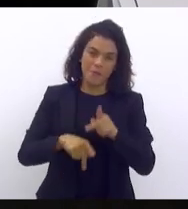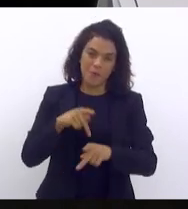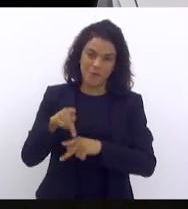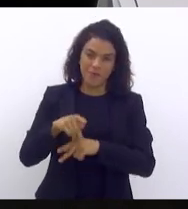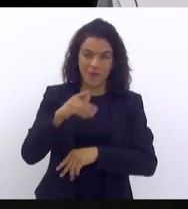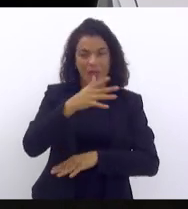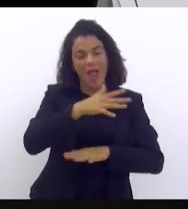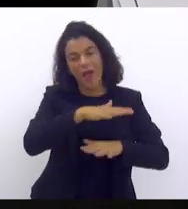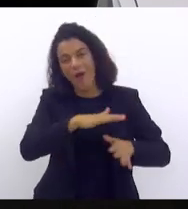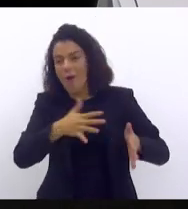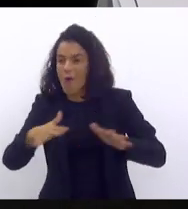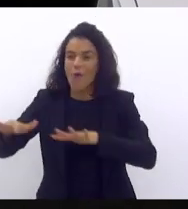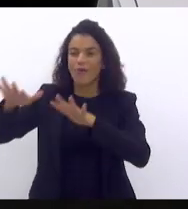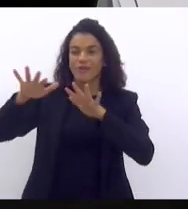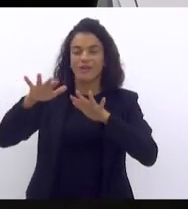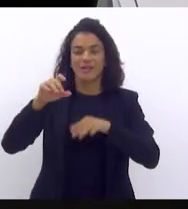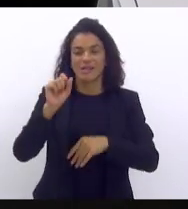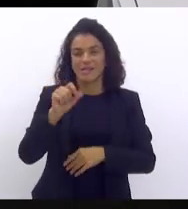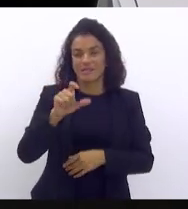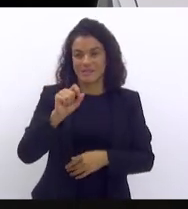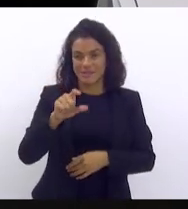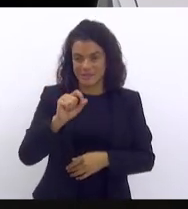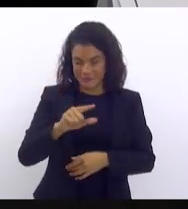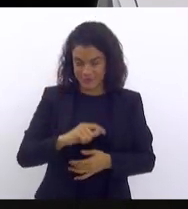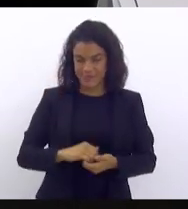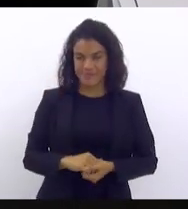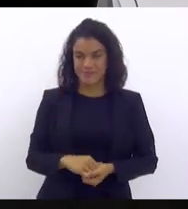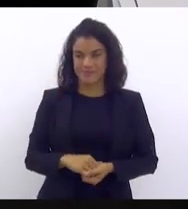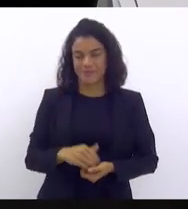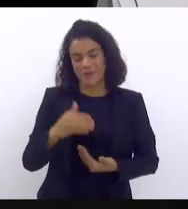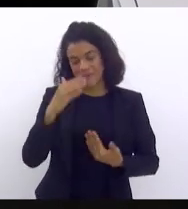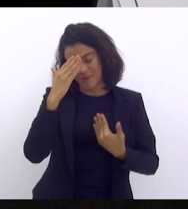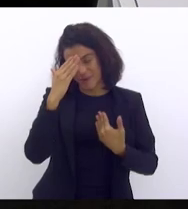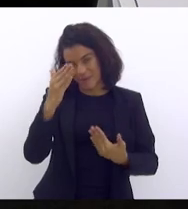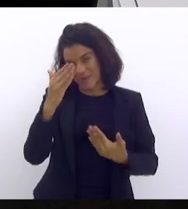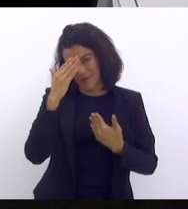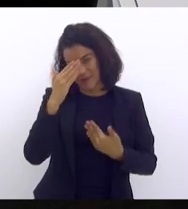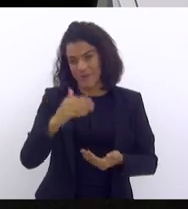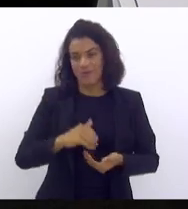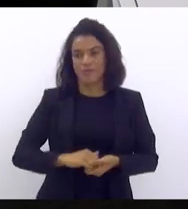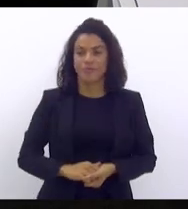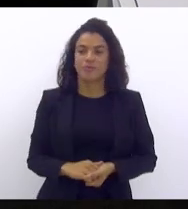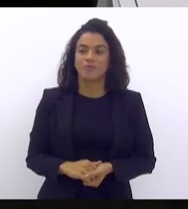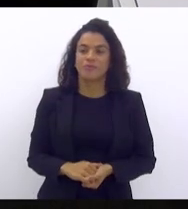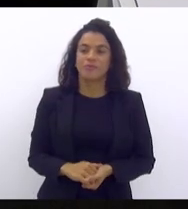Azul, os agentes de combate de endemias do município do Rio de Janeiro. Muito obrigada.